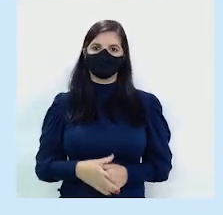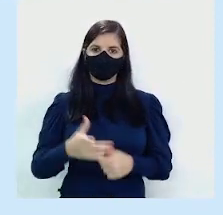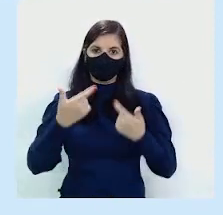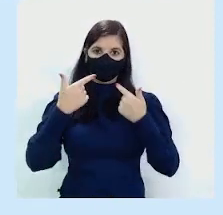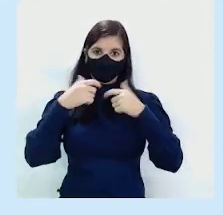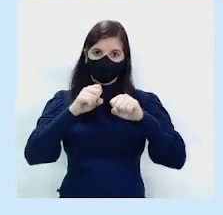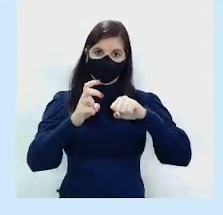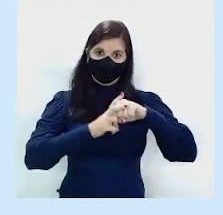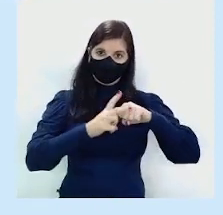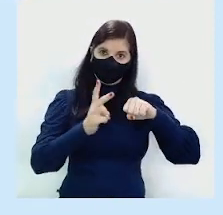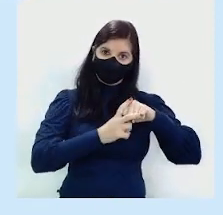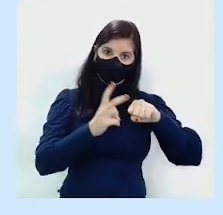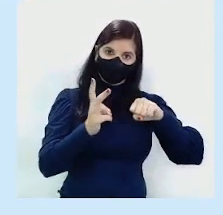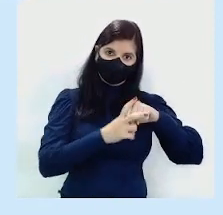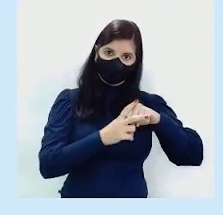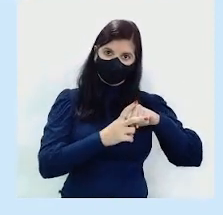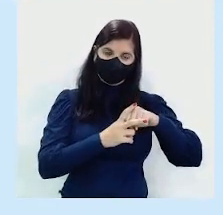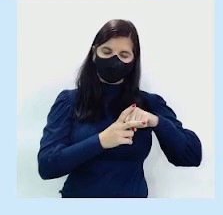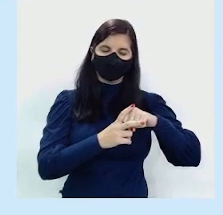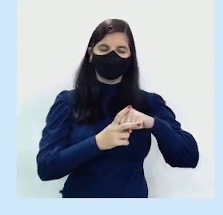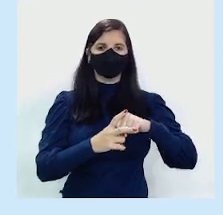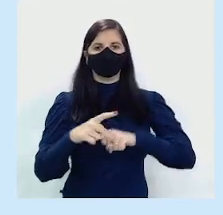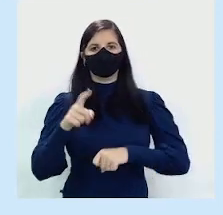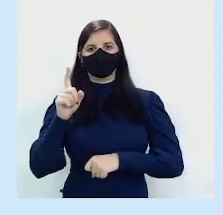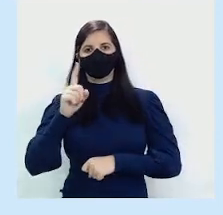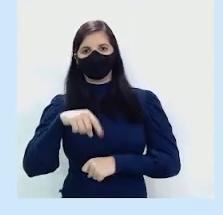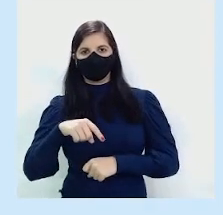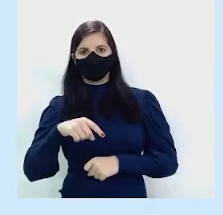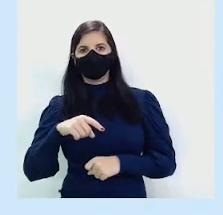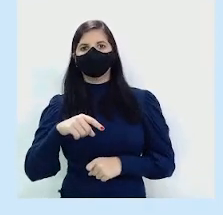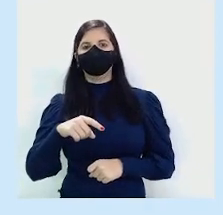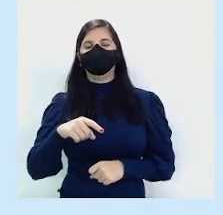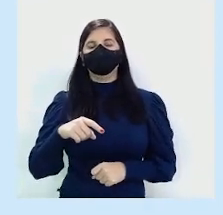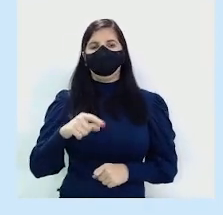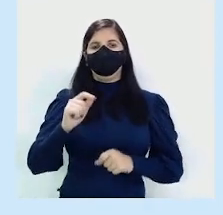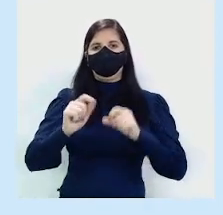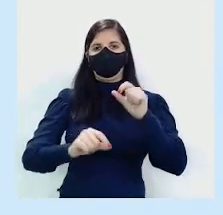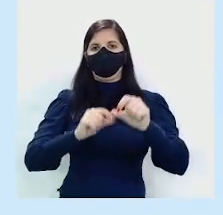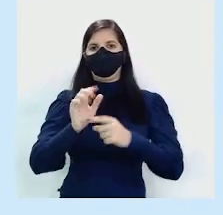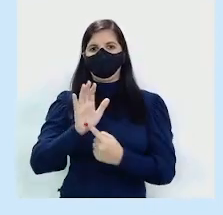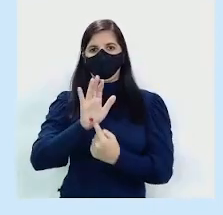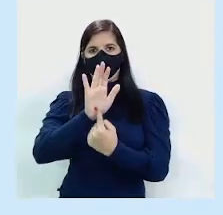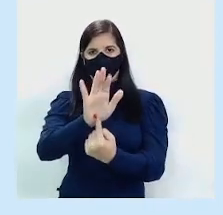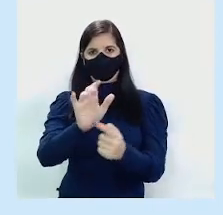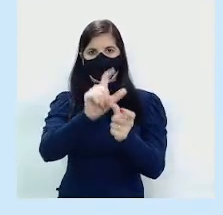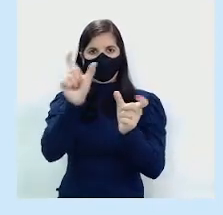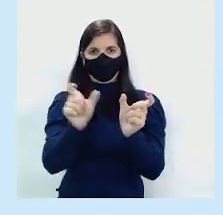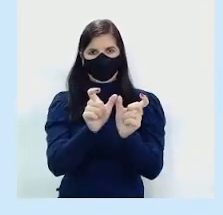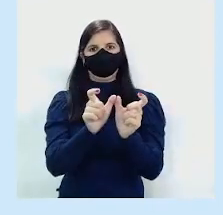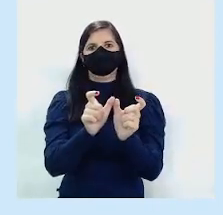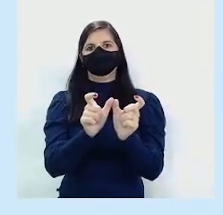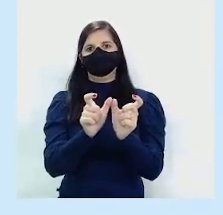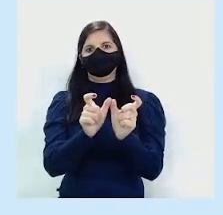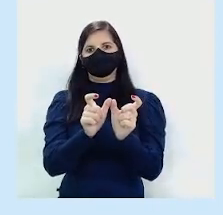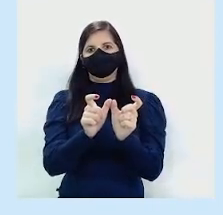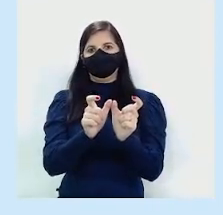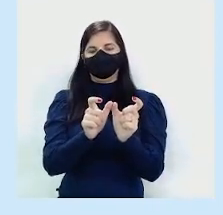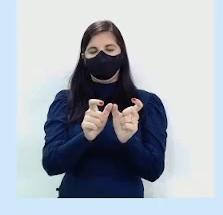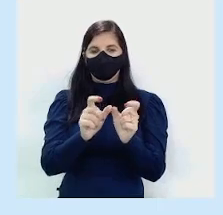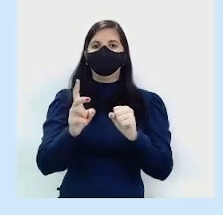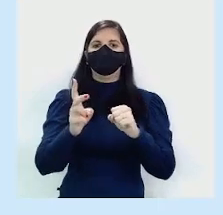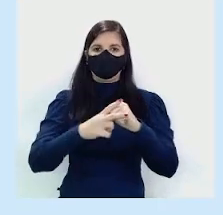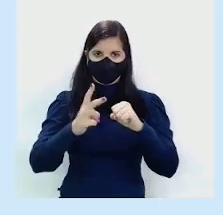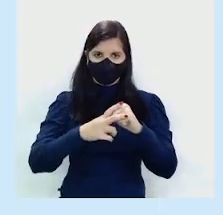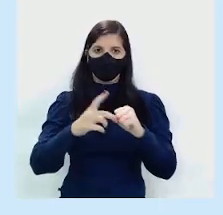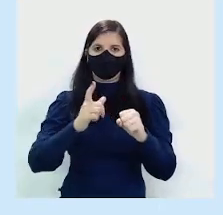A linguagem verbal, pessoal, é a linguagem em que apresenta palavras, certo? A linguagem